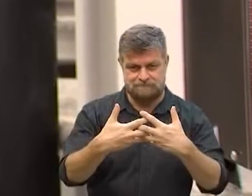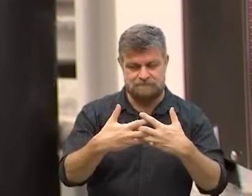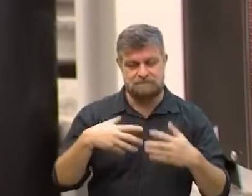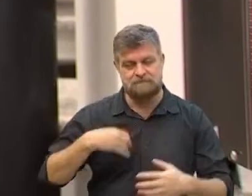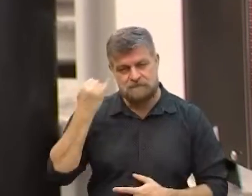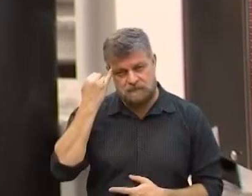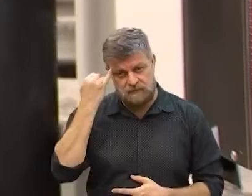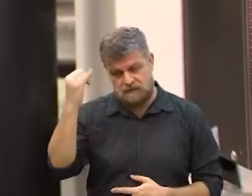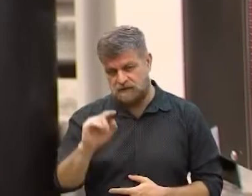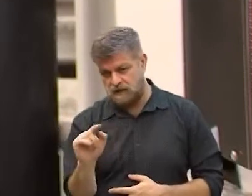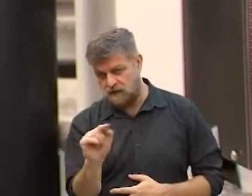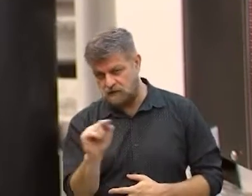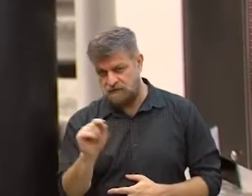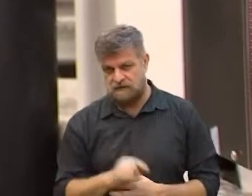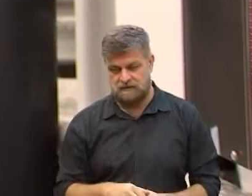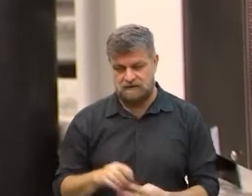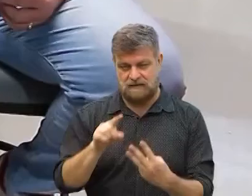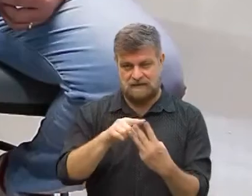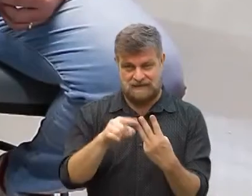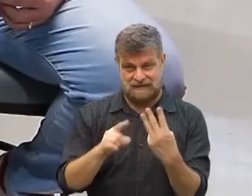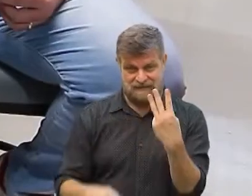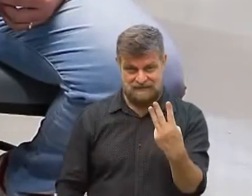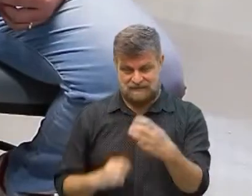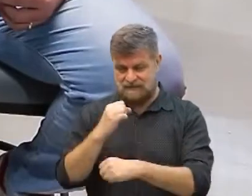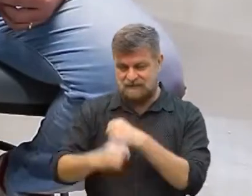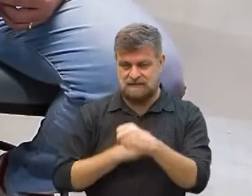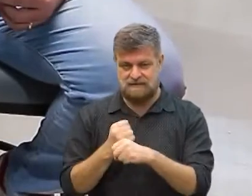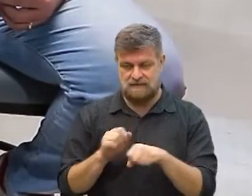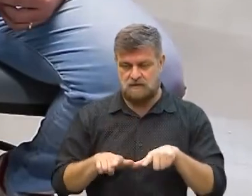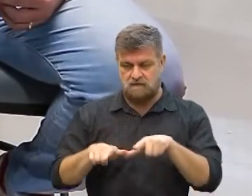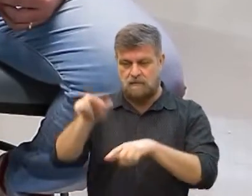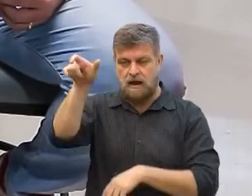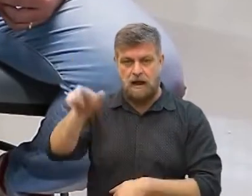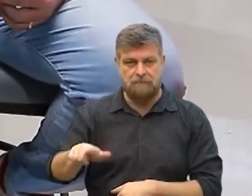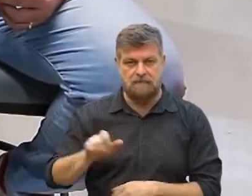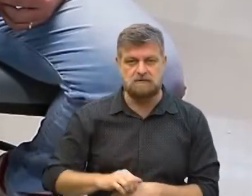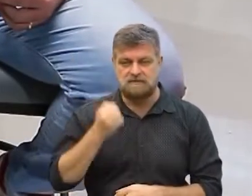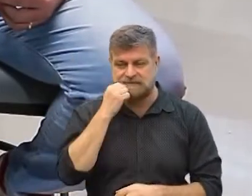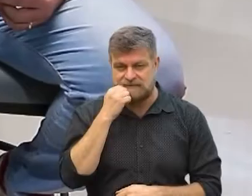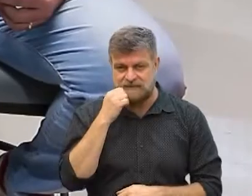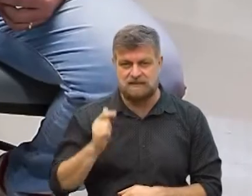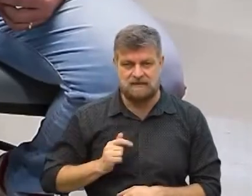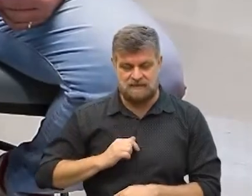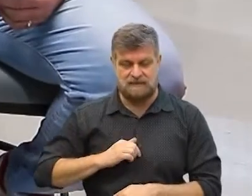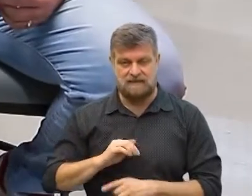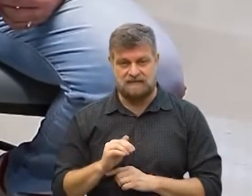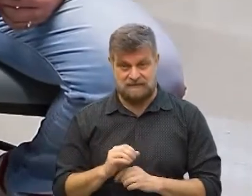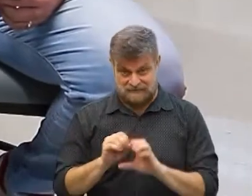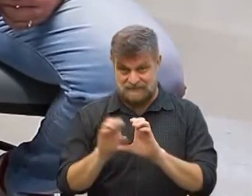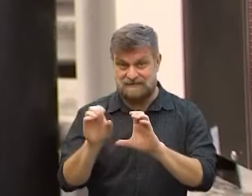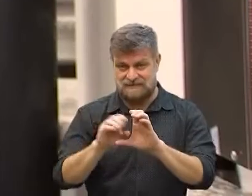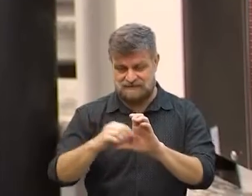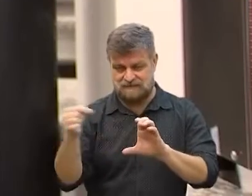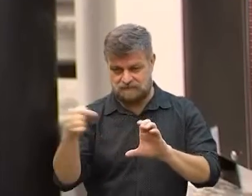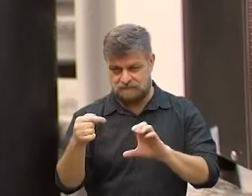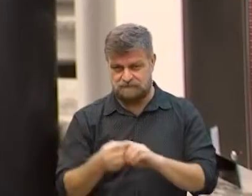ideia é formar em 3 anos um bacharel em ciência, 3 anos. Tecnologia, 3 anos,